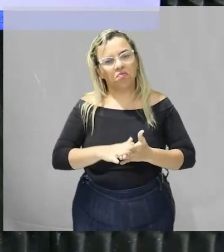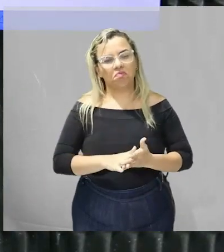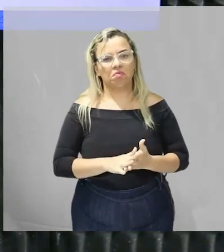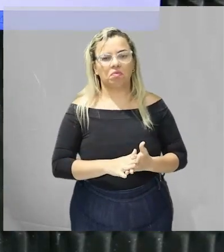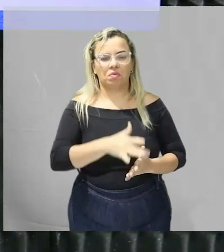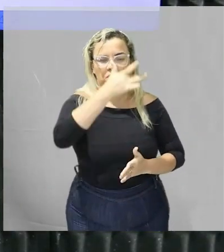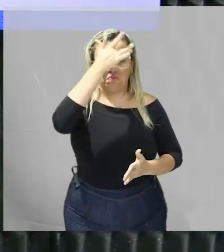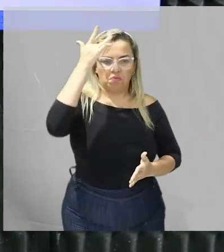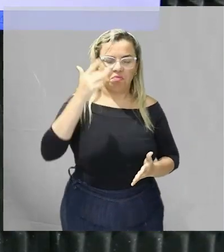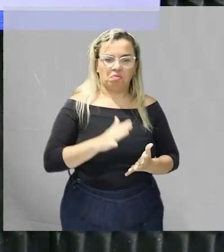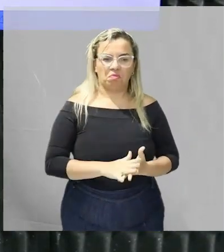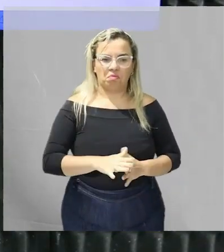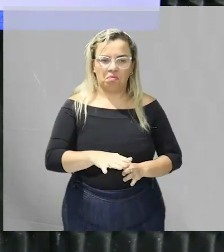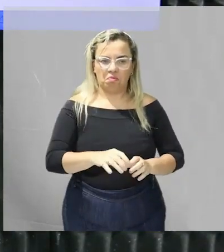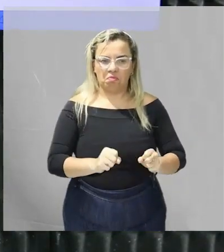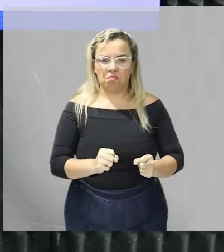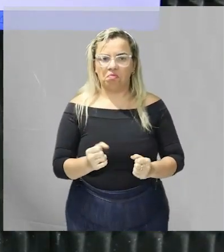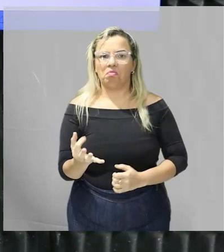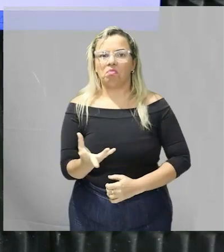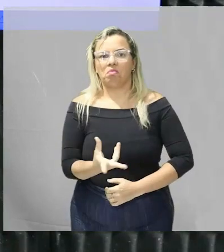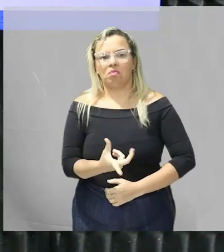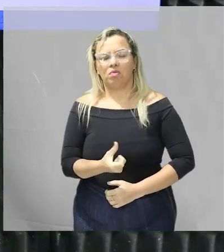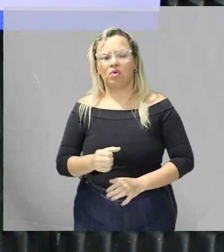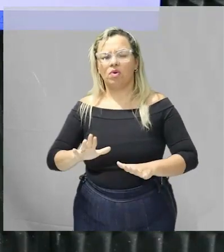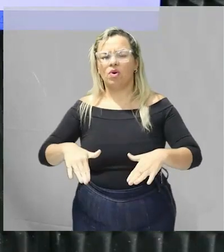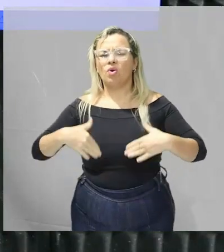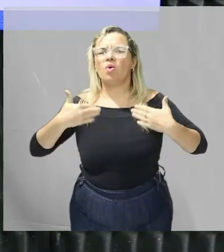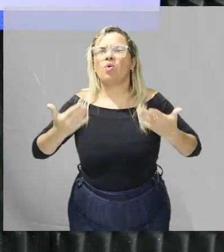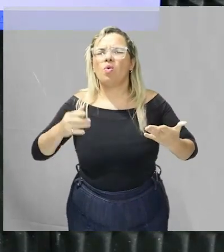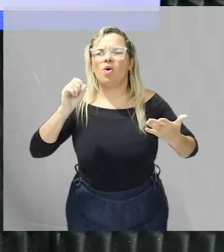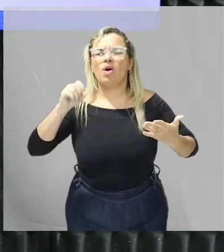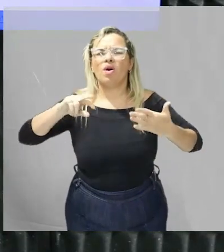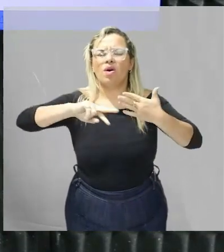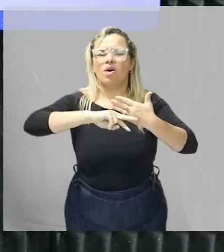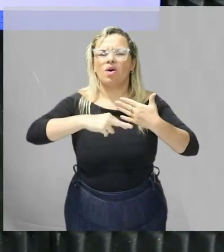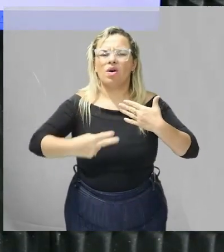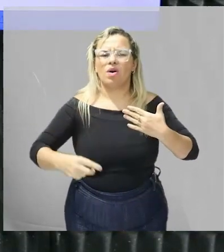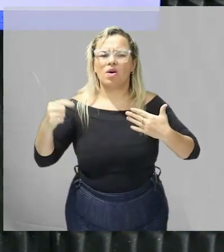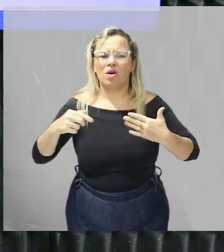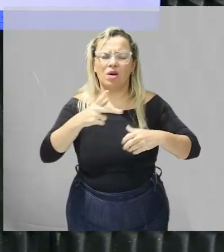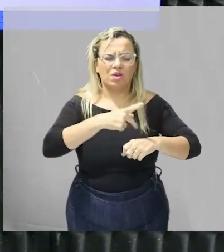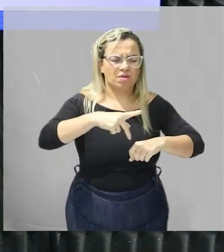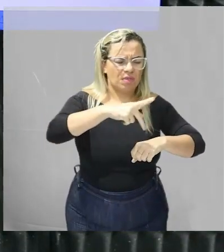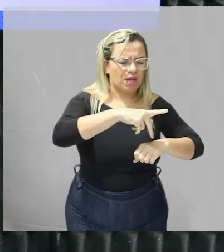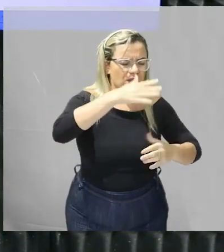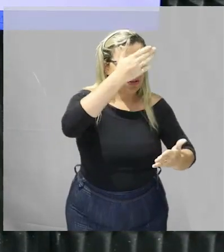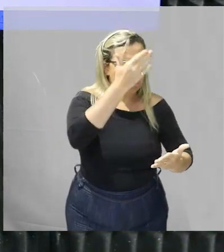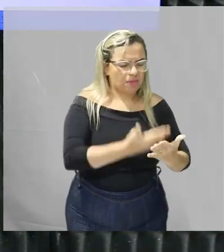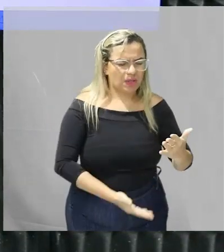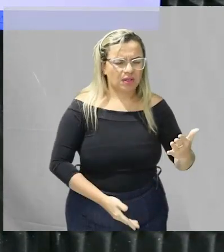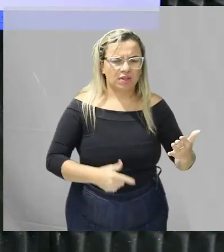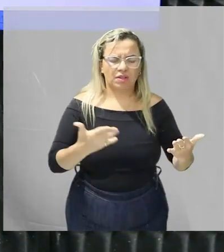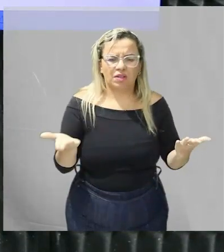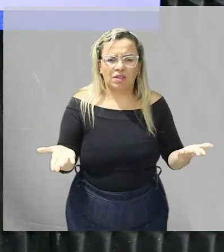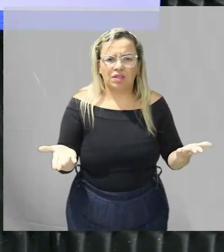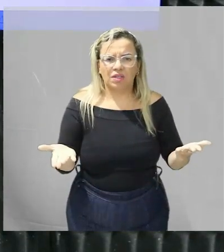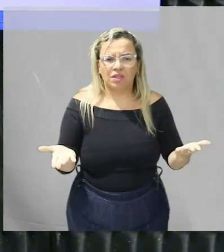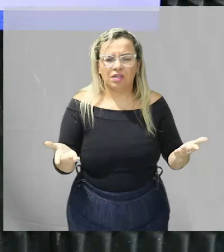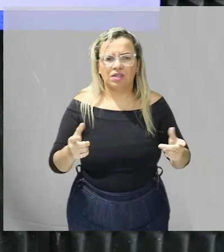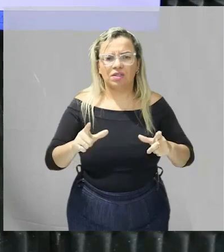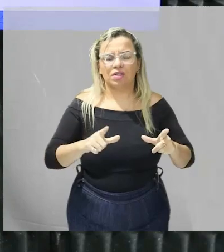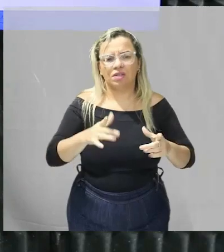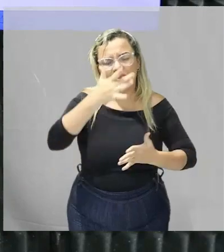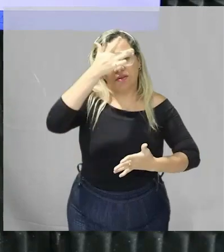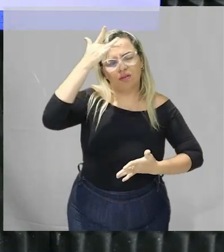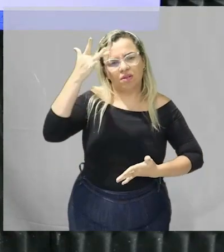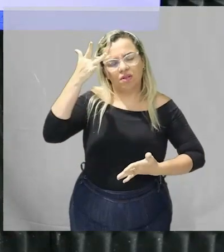Agora tu pensa comigo, qual seria a consequência para esses países de perder essa mão de obra qualificada? Aí